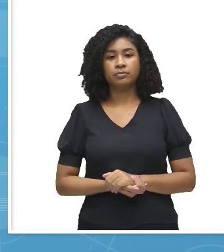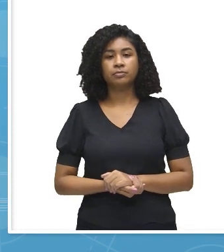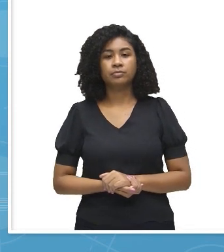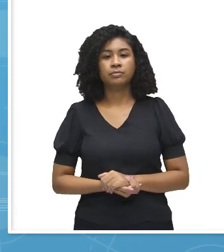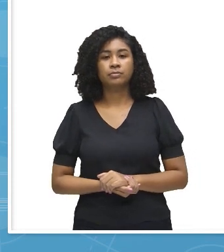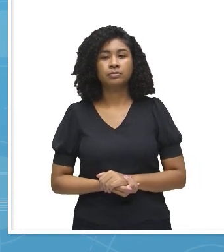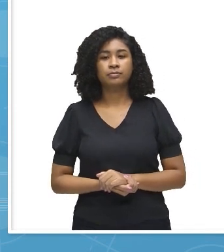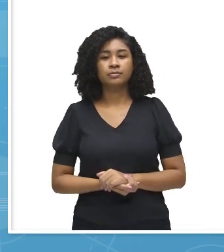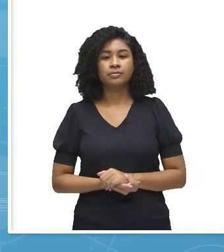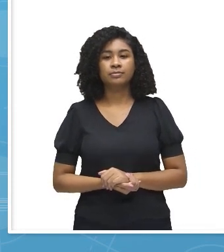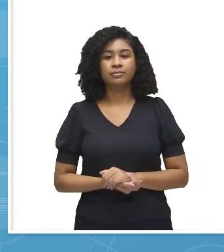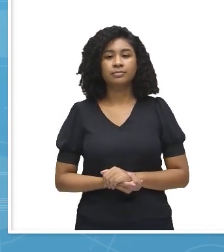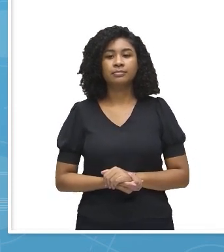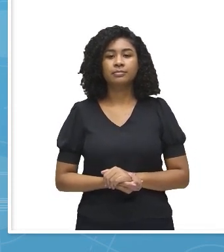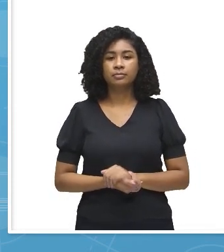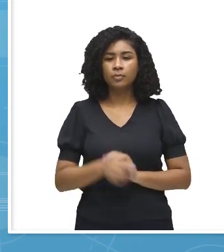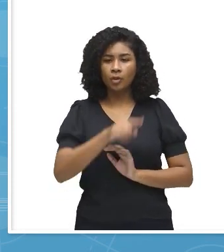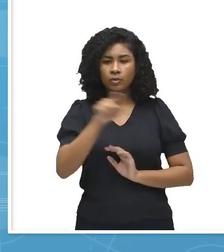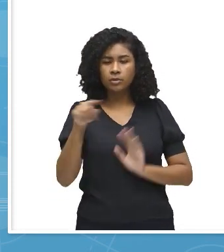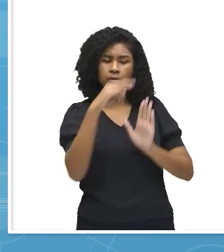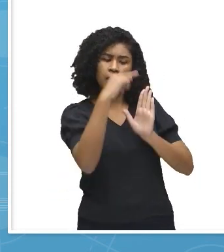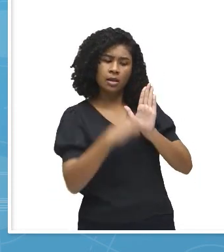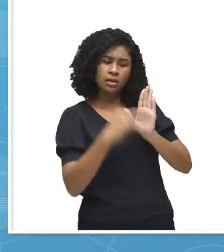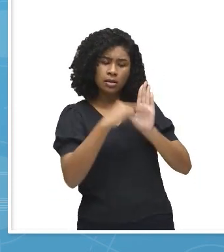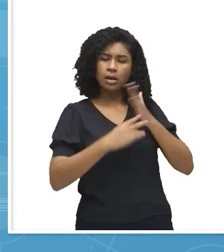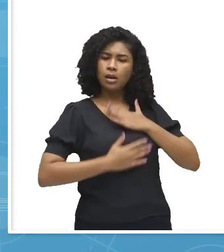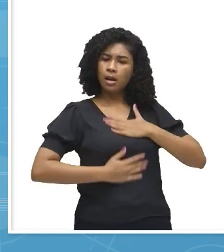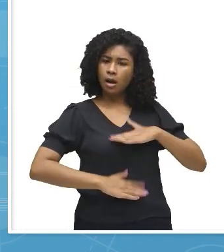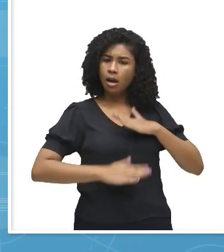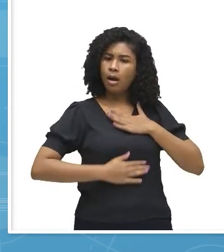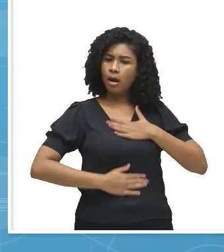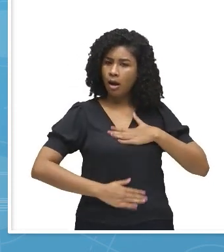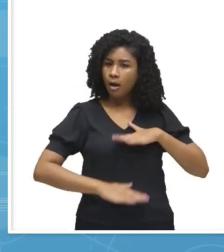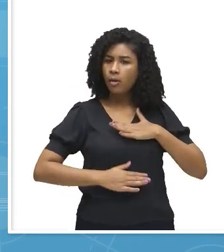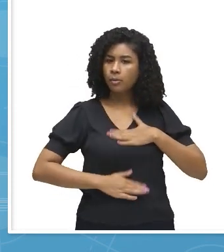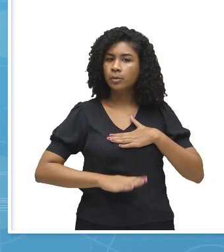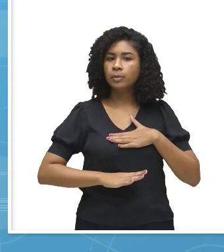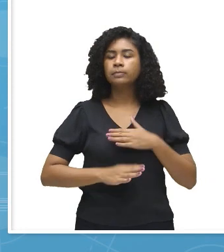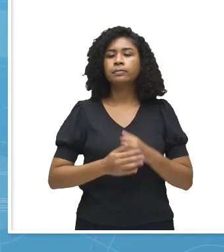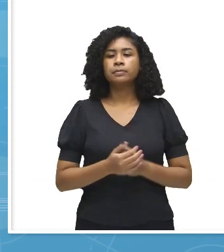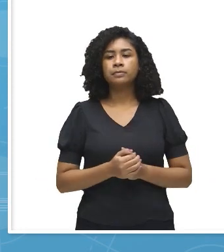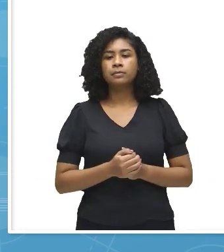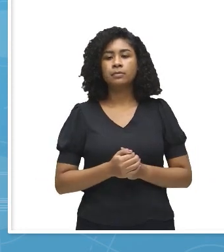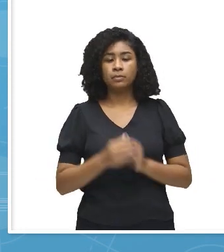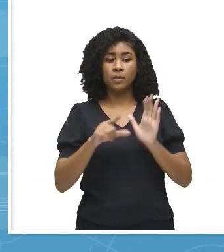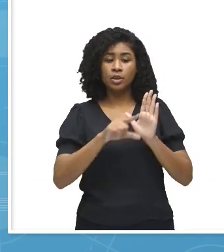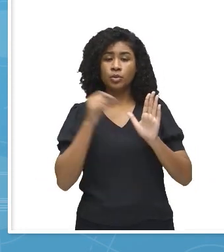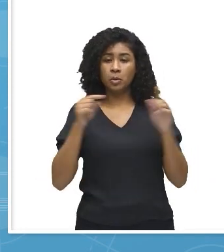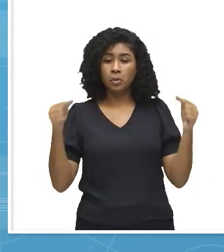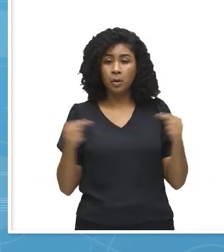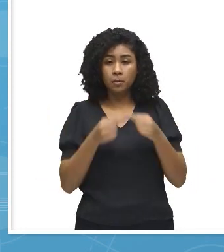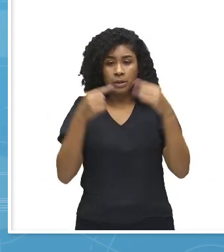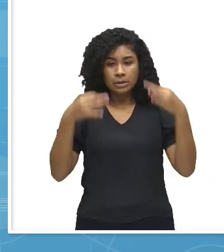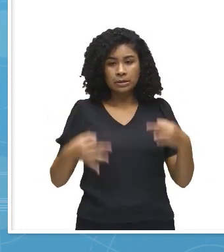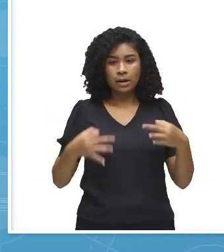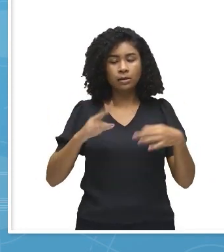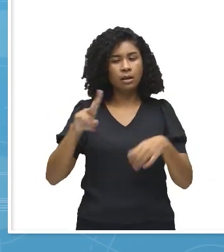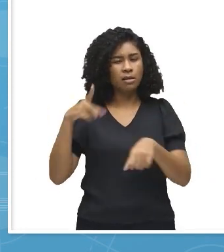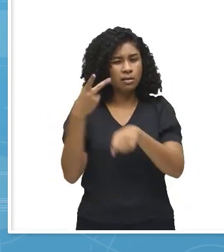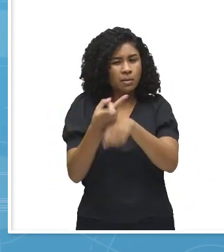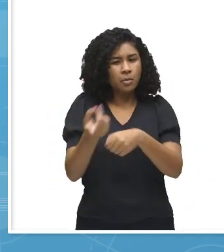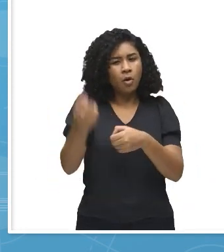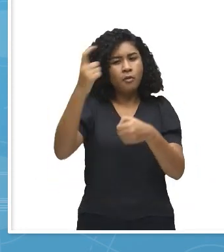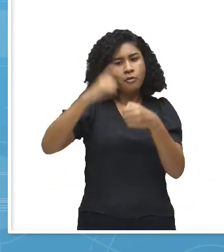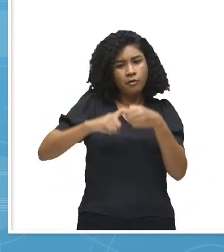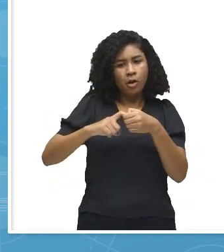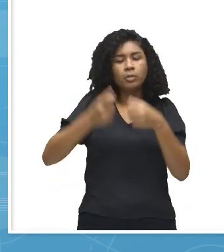comércio internacional. Leiam aí com bastante calma a questão e as alternativas. Daqui a pouco eu retorno aí para